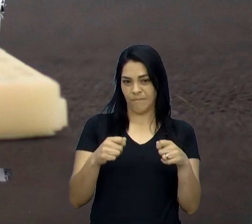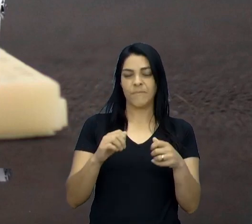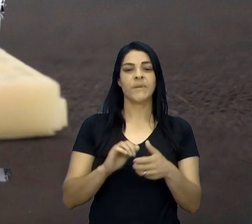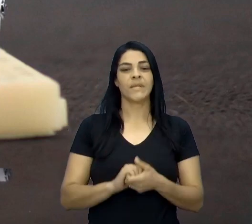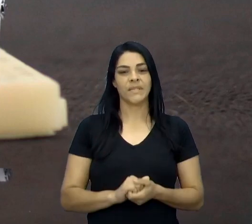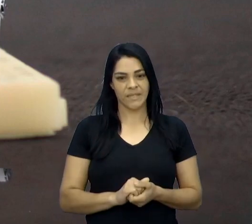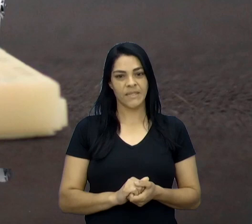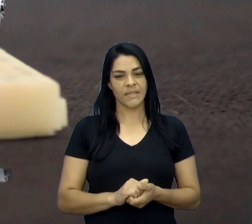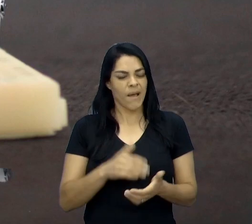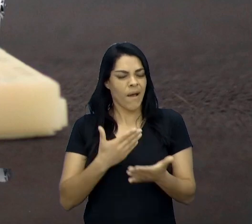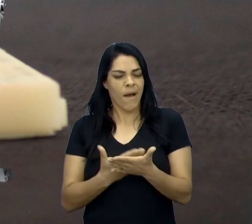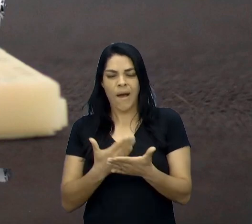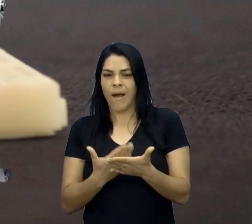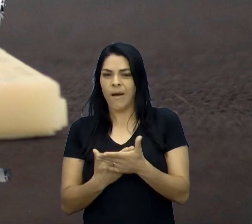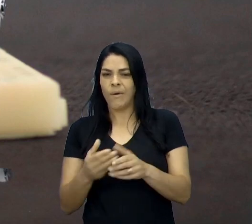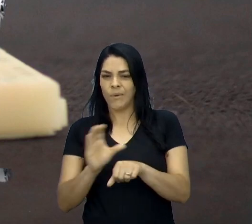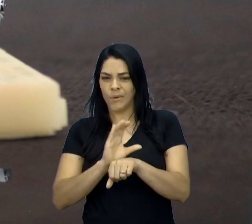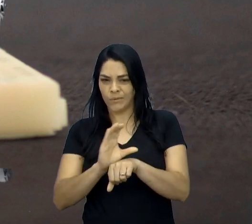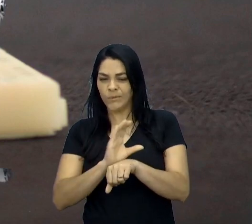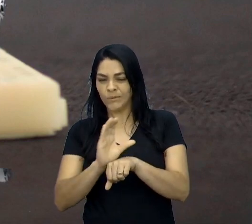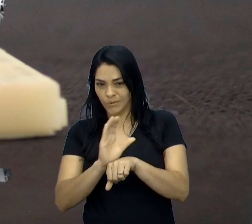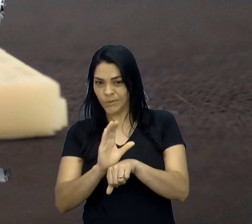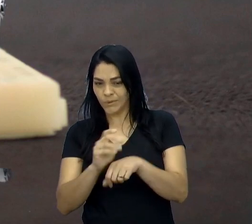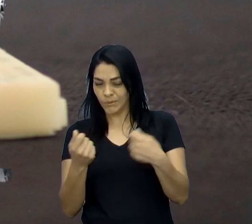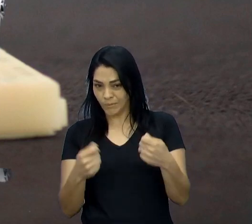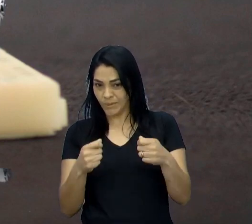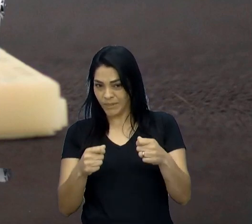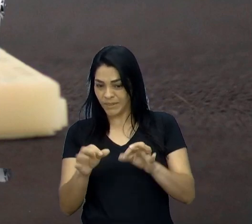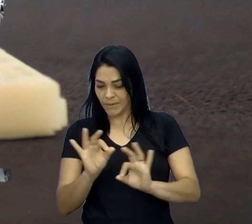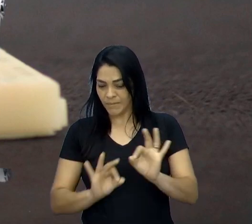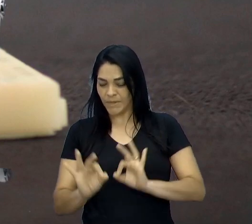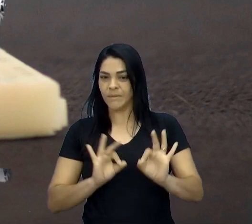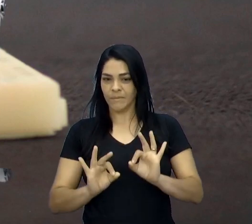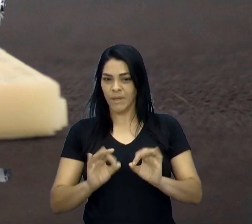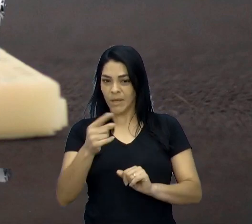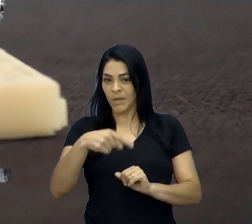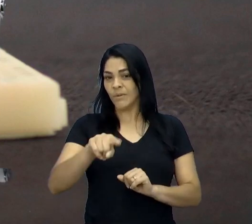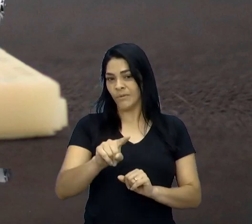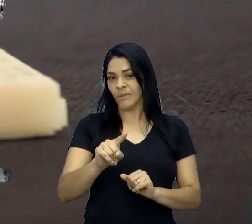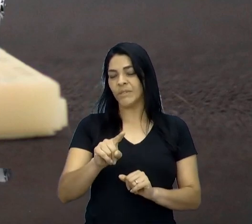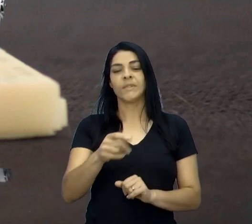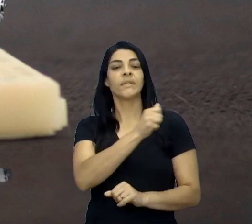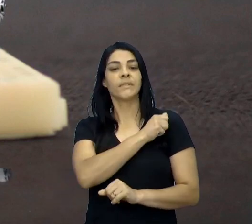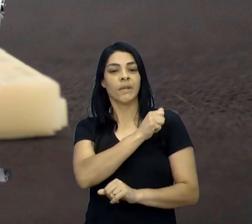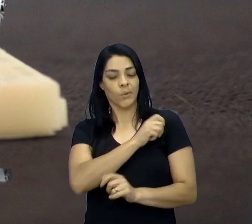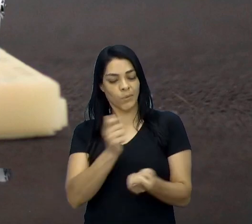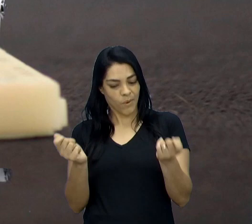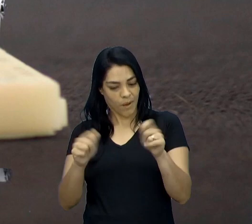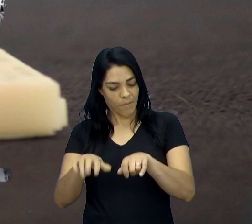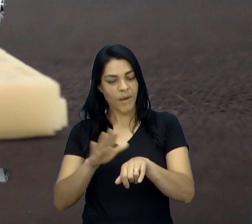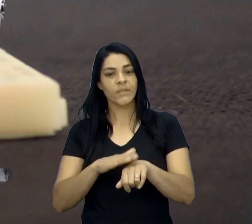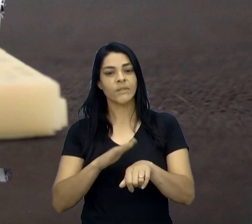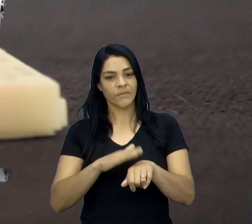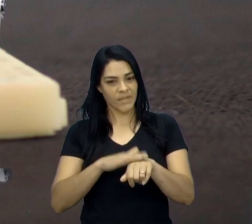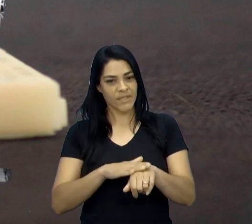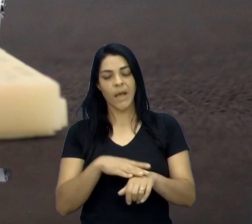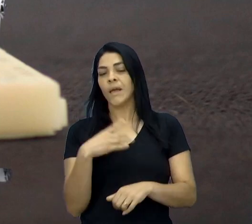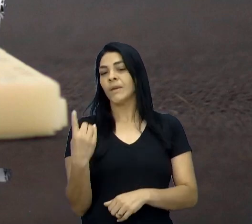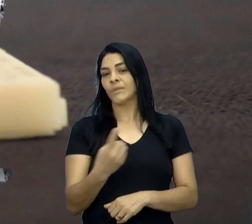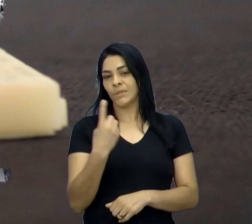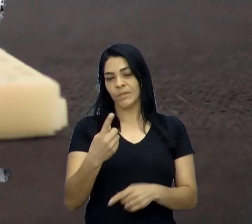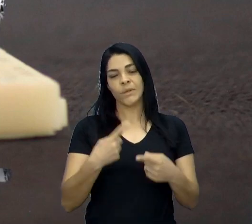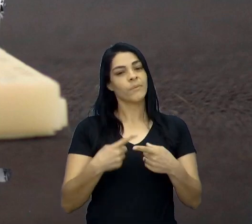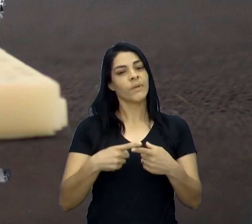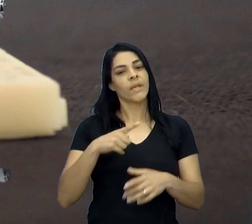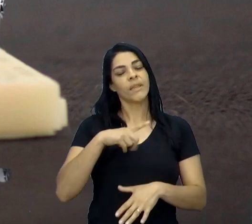menos algumas aulas, uns cursos aí, que inclusive você, estudante, pode fazer isso, inclusive sozinho, porque tem